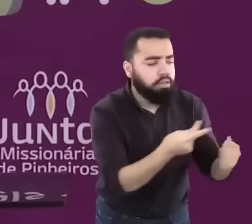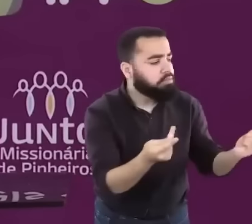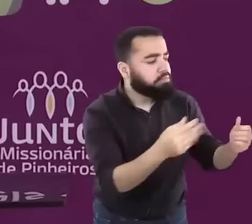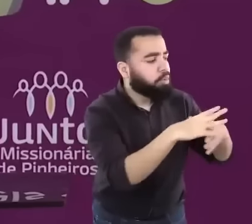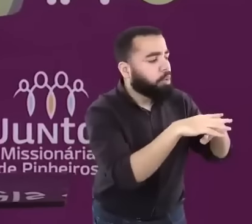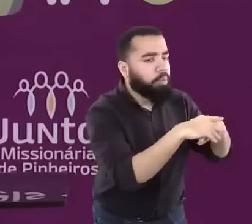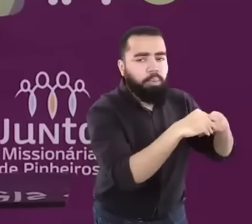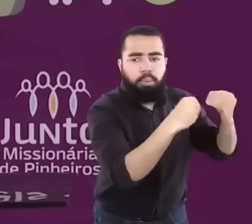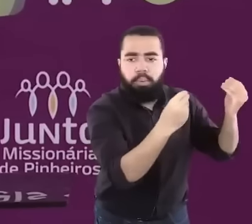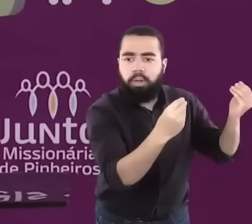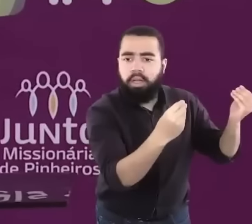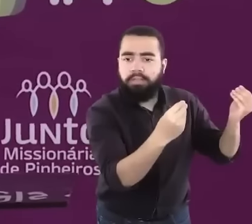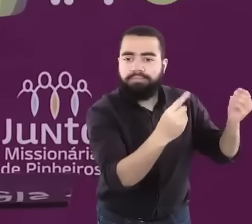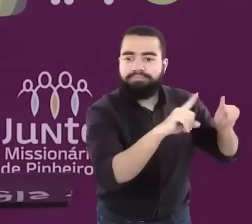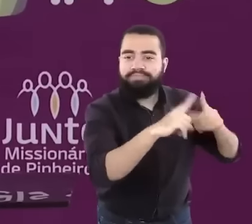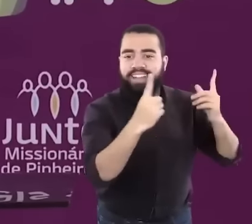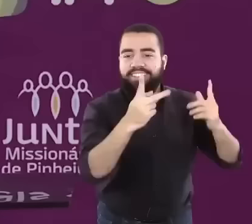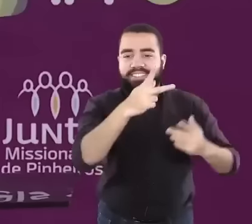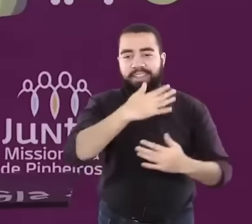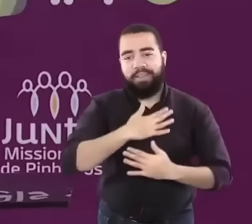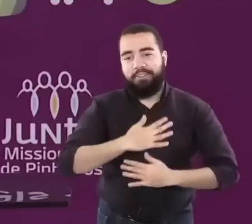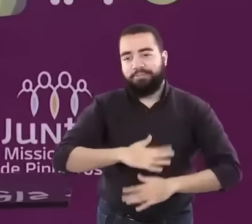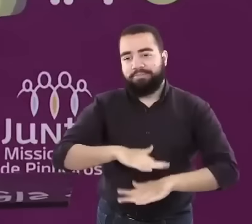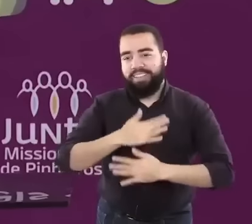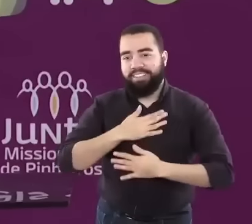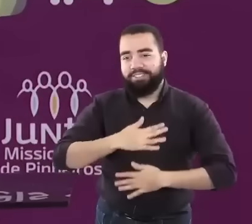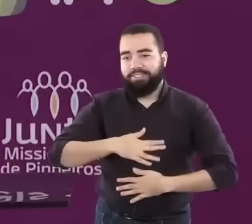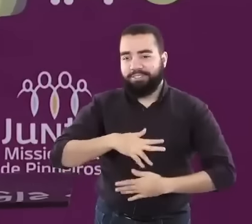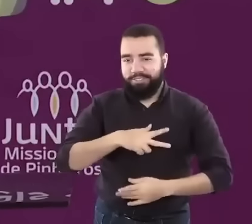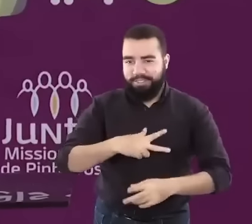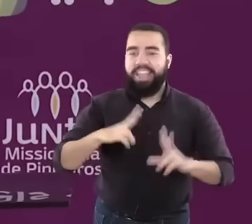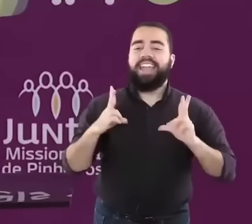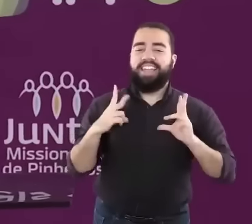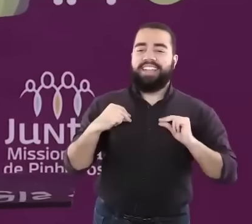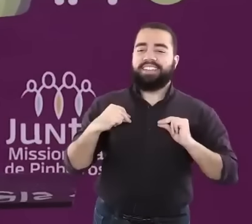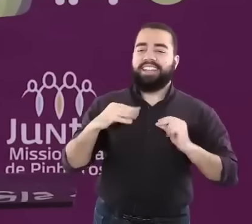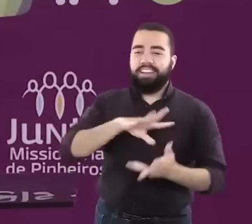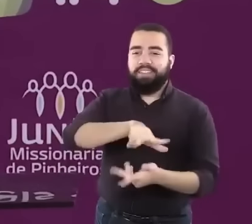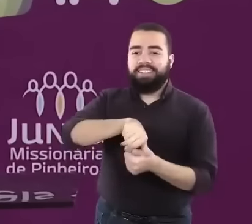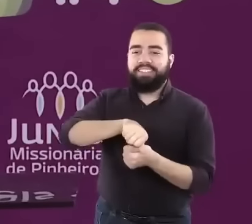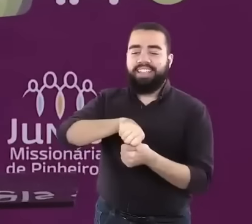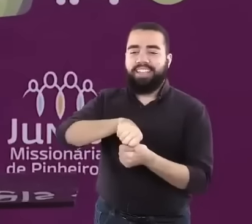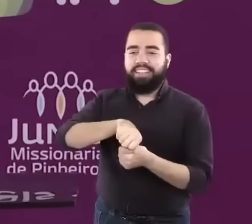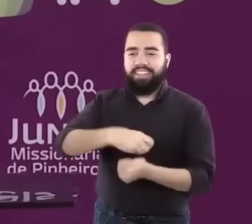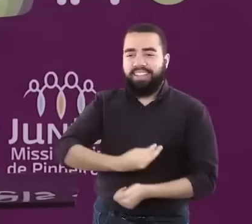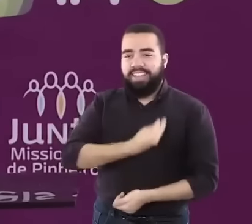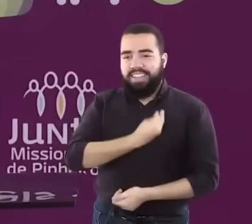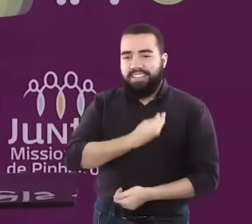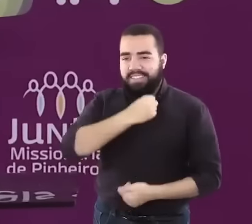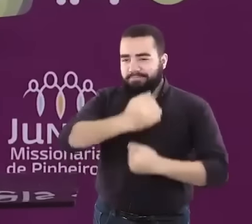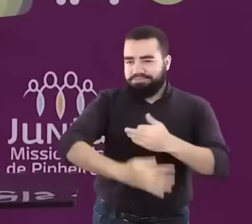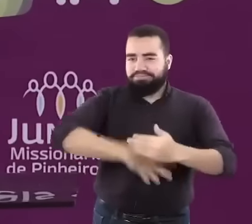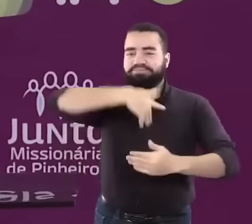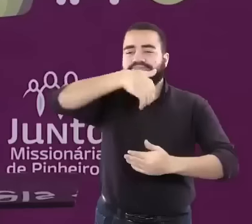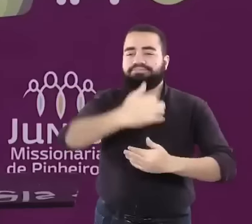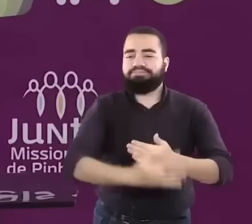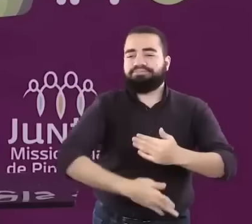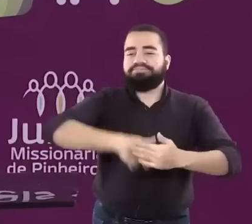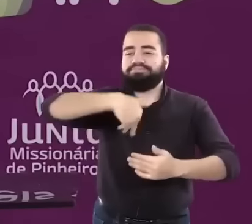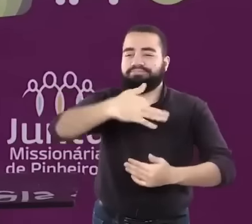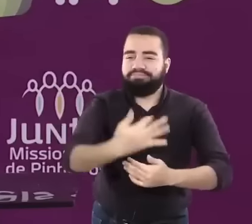acharás mas os mansos herdarão a terra e se deleitarão na abundância de